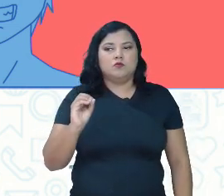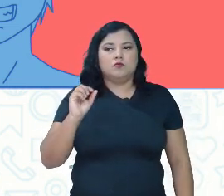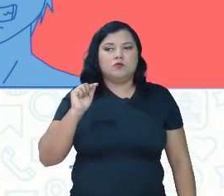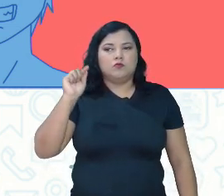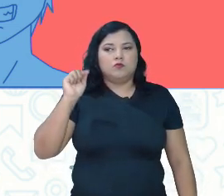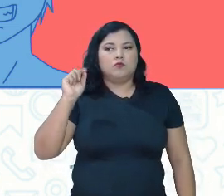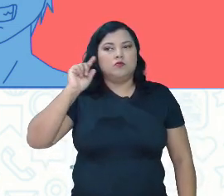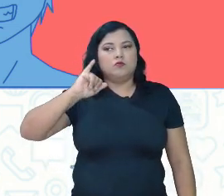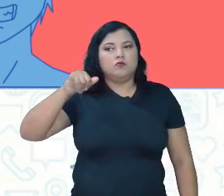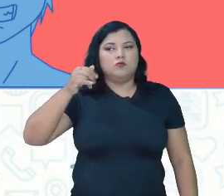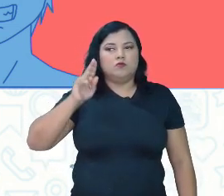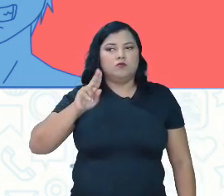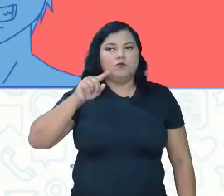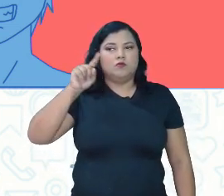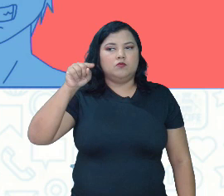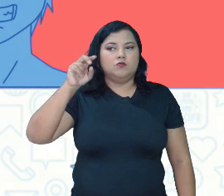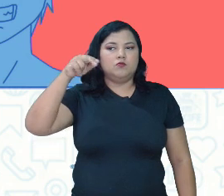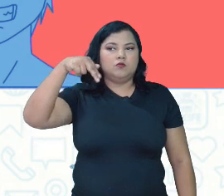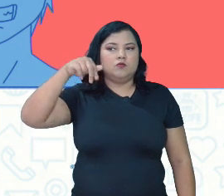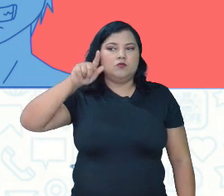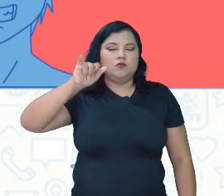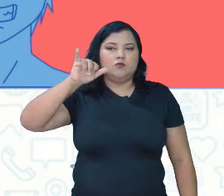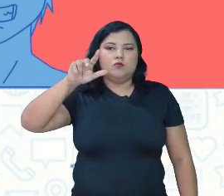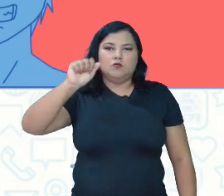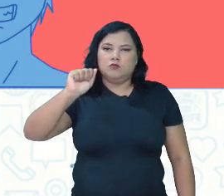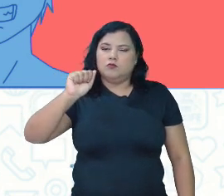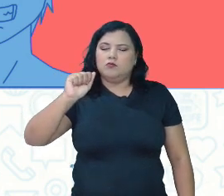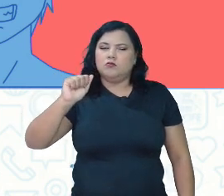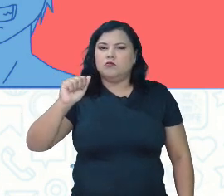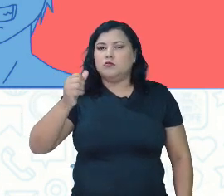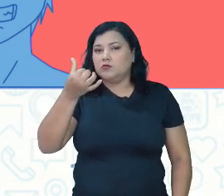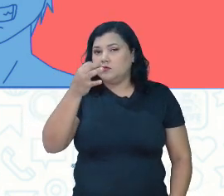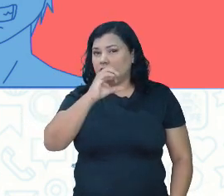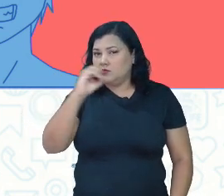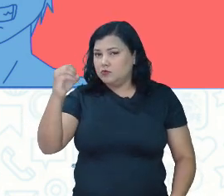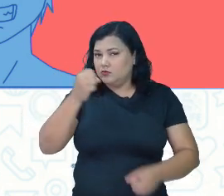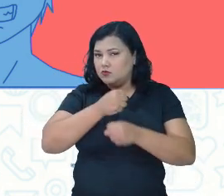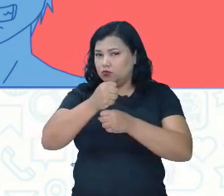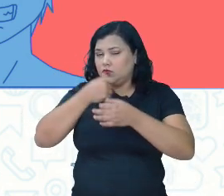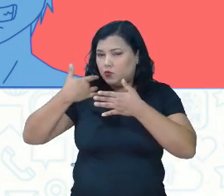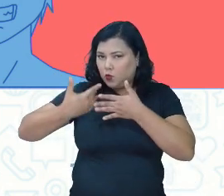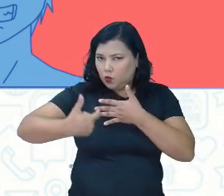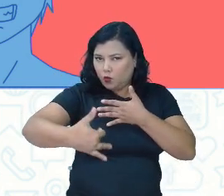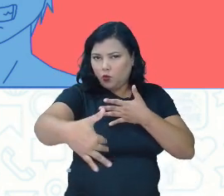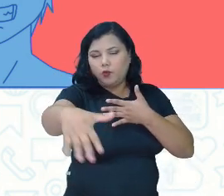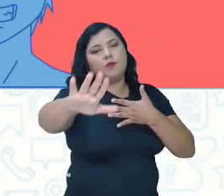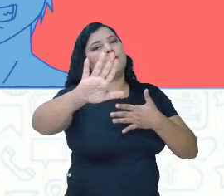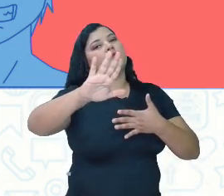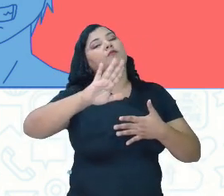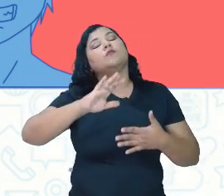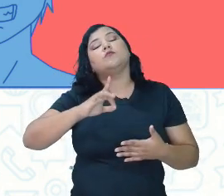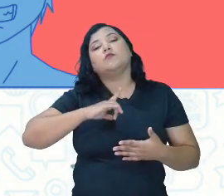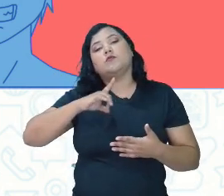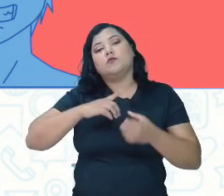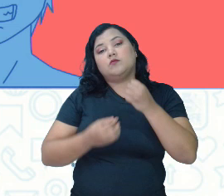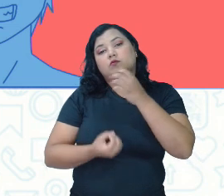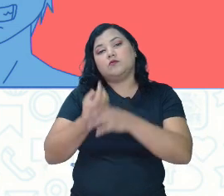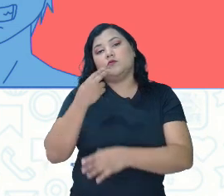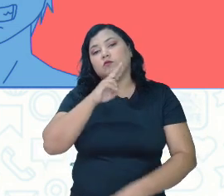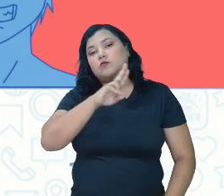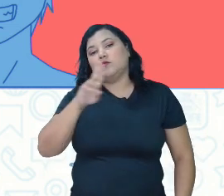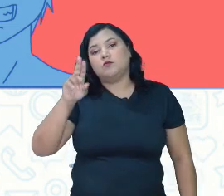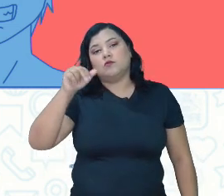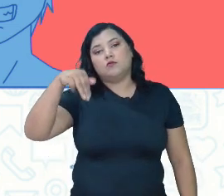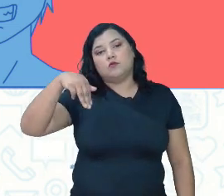foram necessários 600 anos para que o termo mangá realmente surgisse.